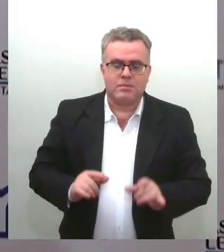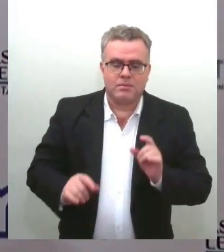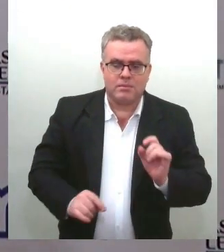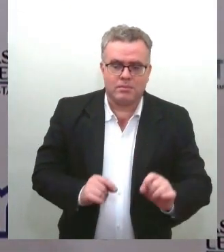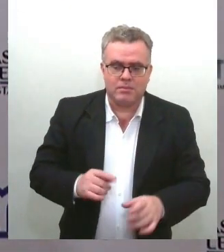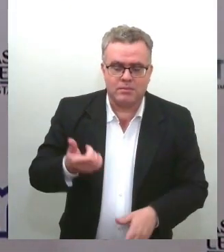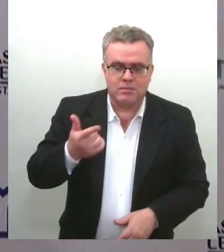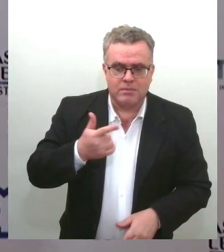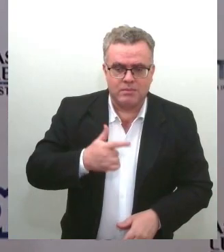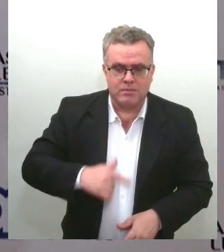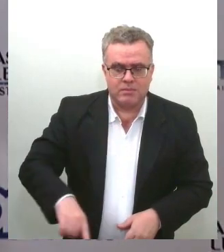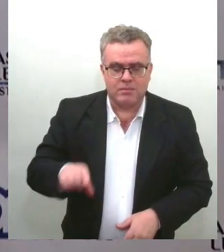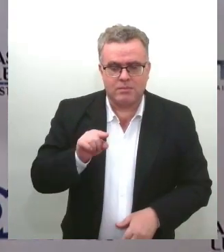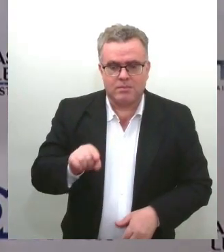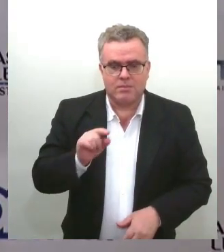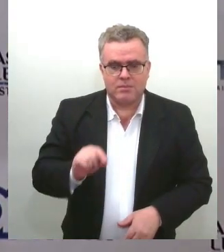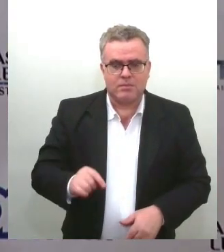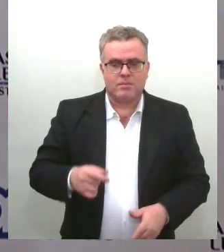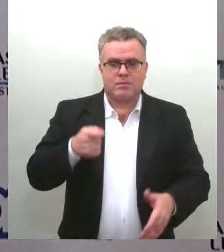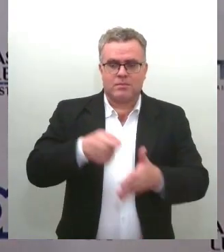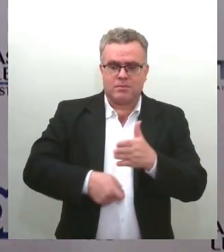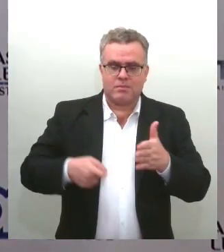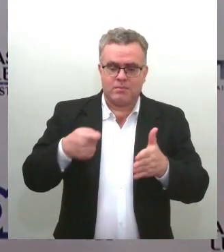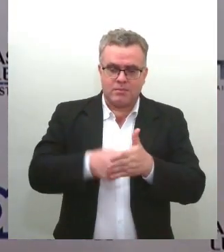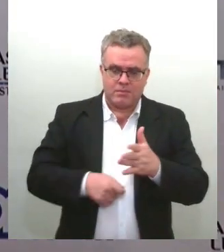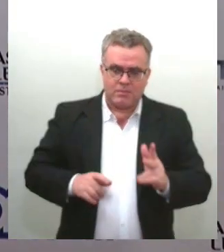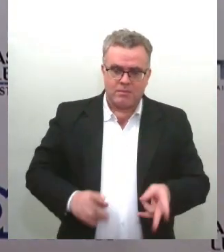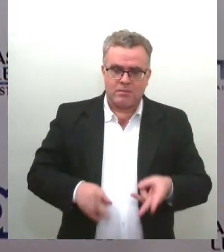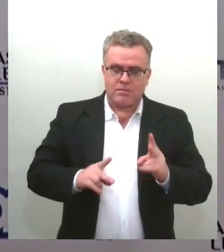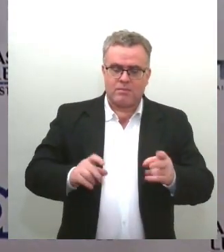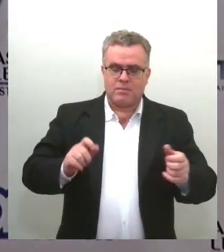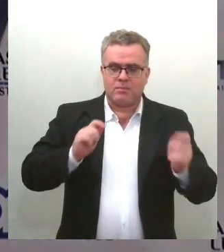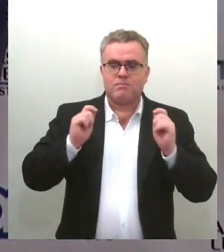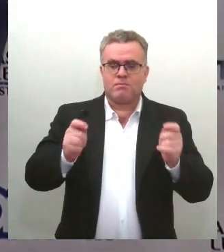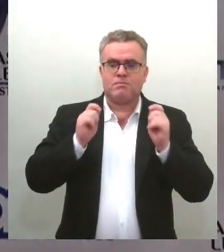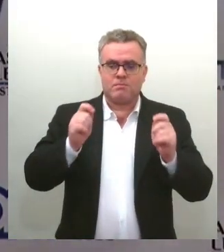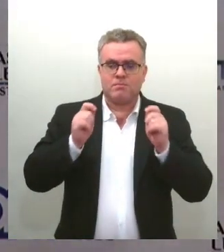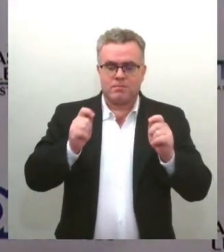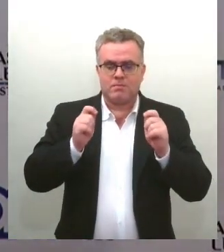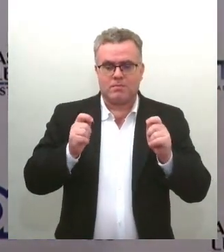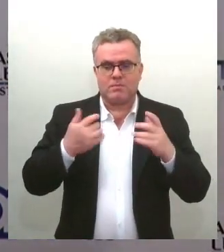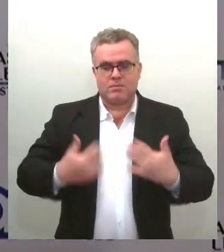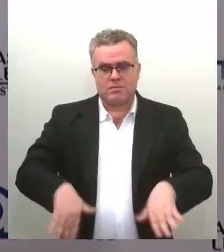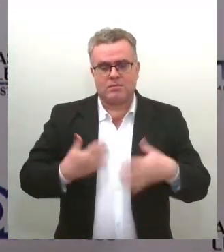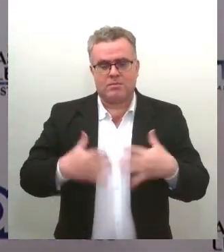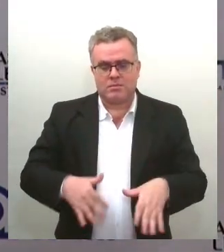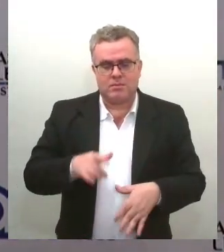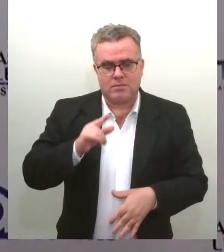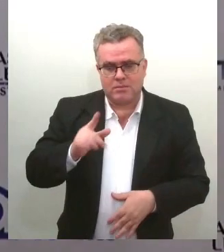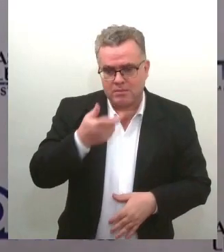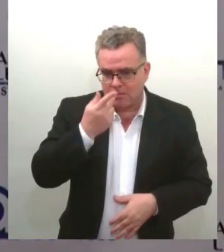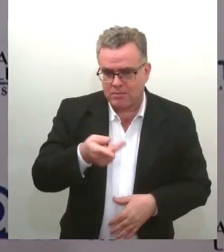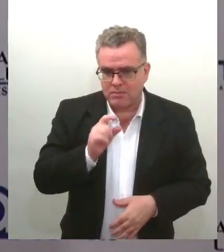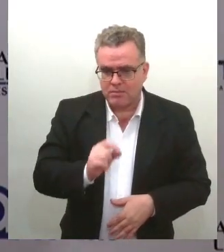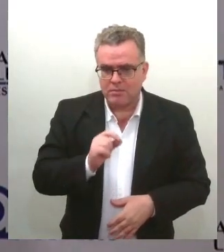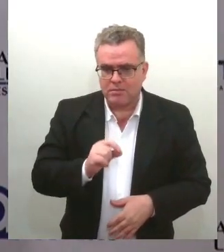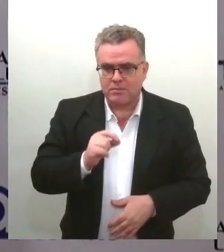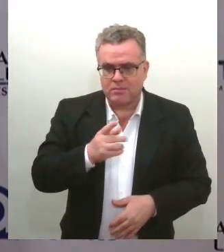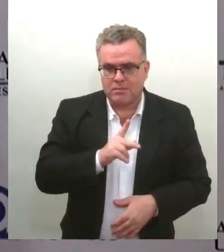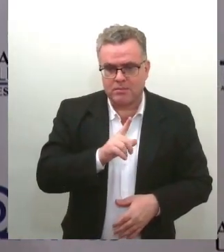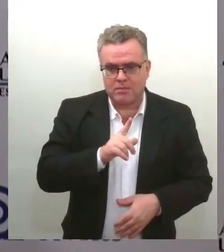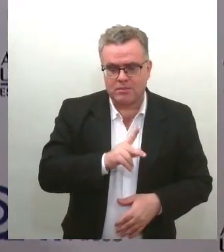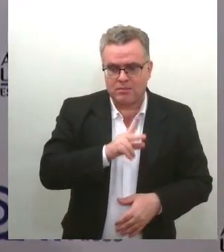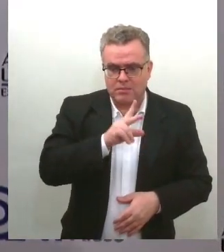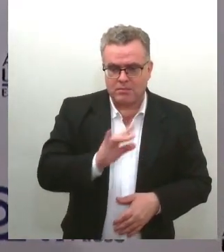reivindicações, né, de manifestações, e que a senhora disse que vai sair daqui e vai, né, acompanhar esses